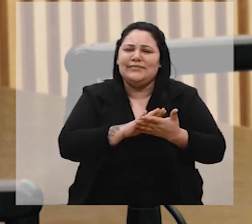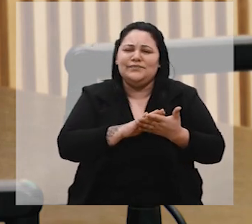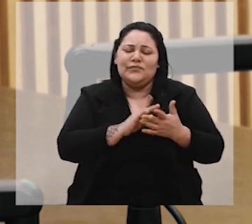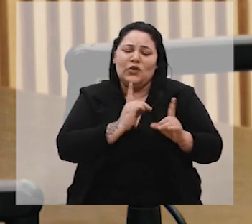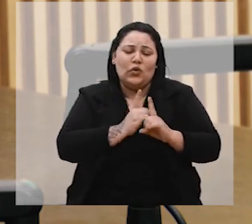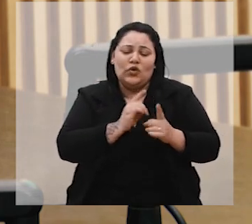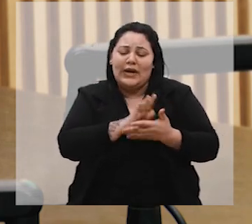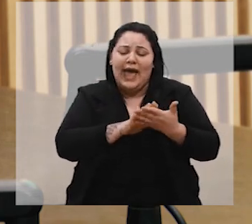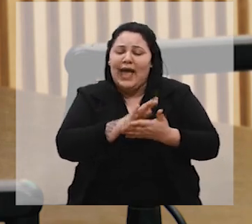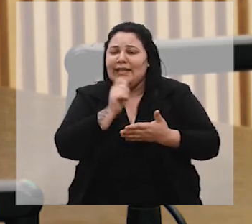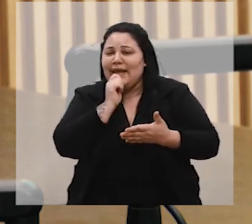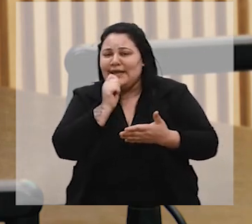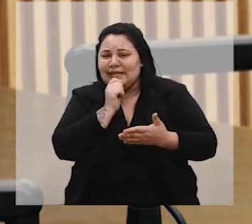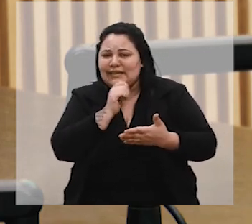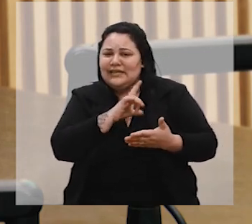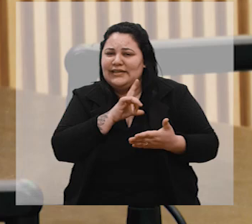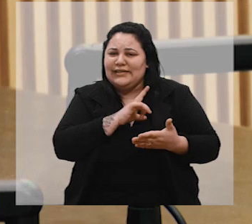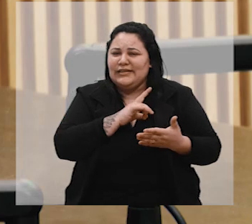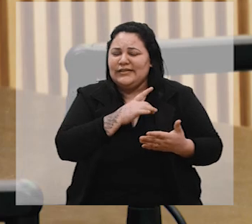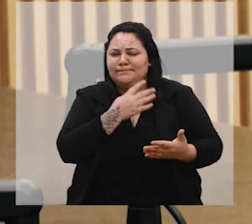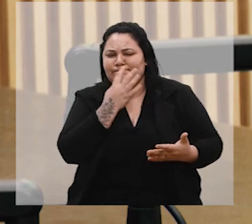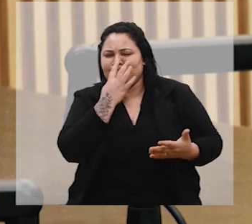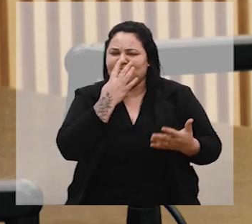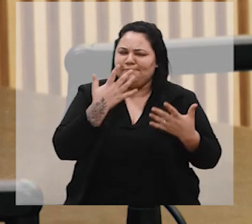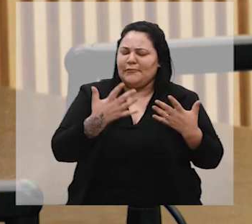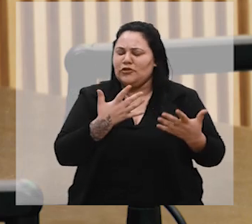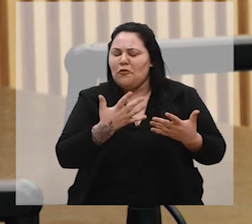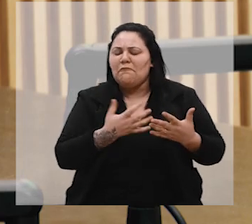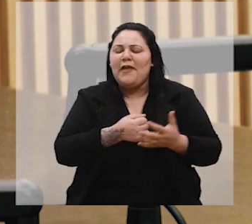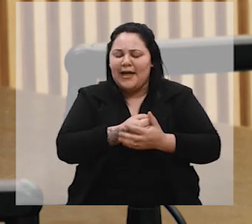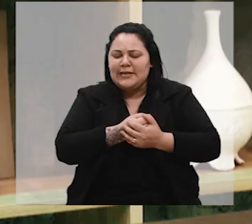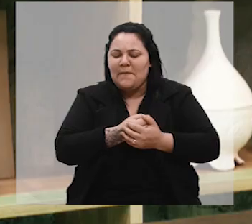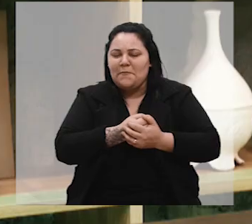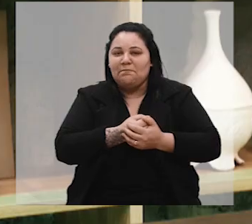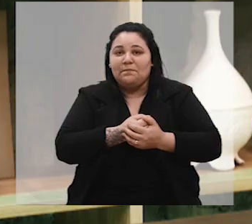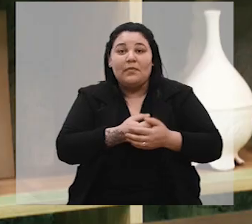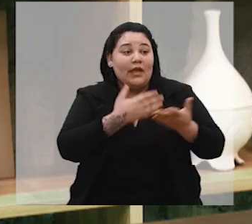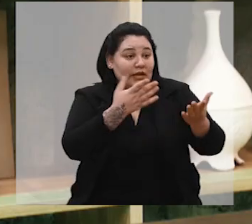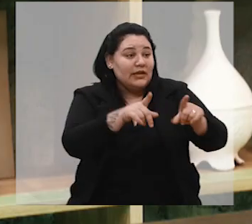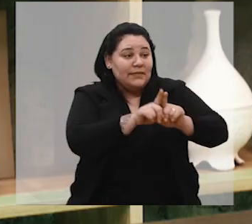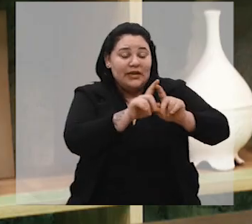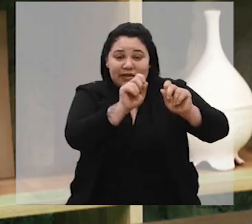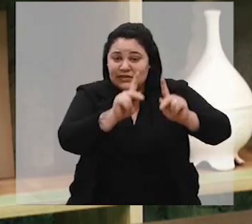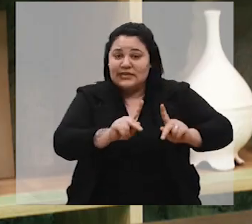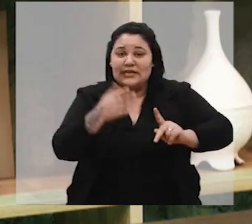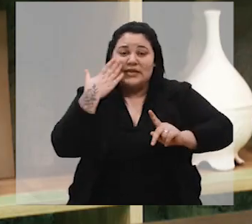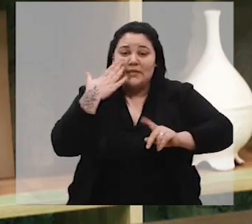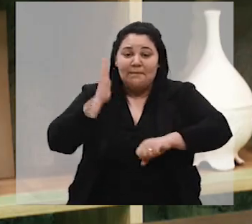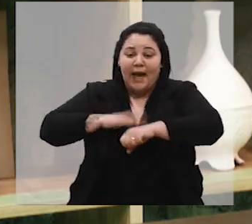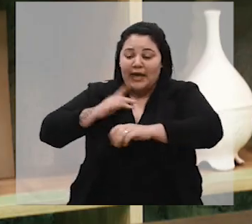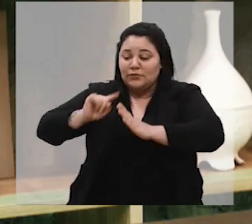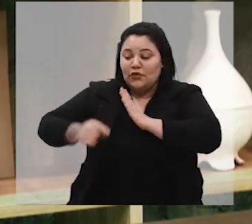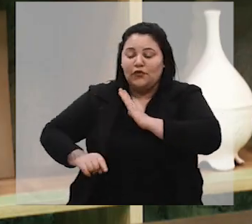desconfiar de todo o processo eleitoral que nós temos hoje no país. Inclusive, quem quiser saber mais e se aprofundar nessa temática,